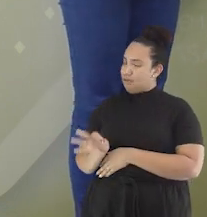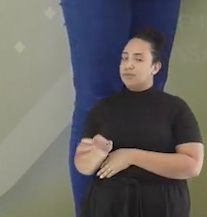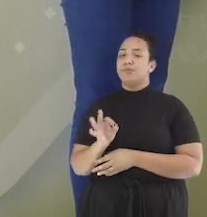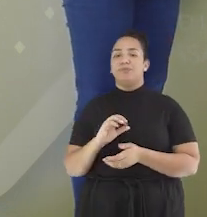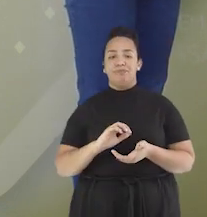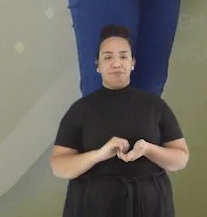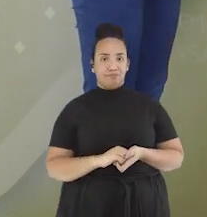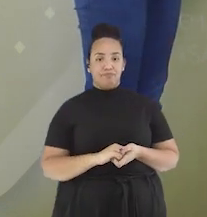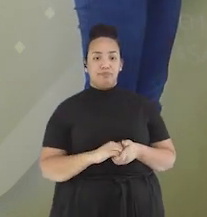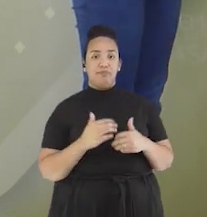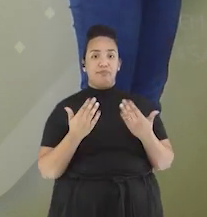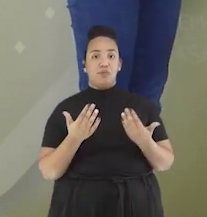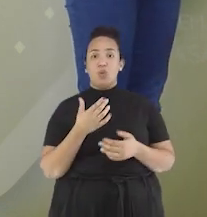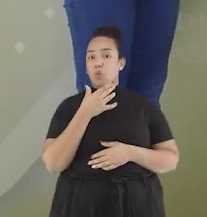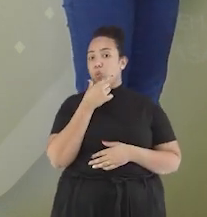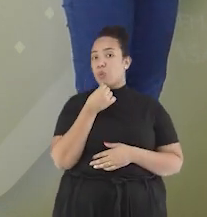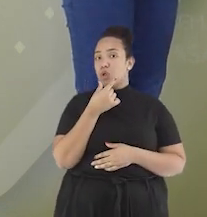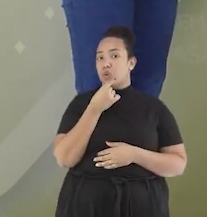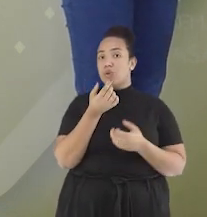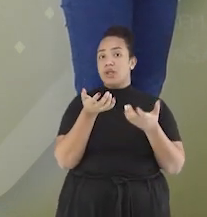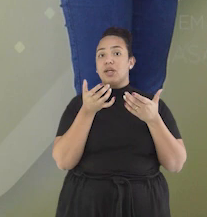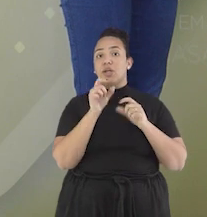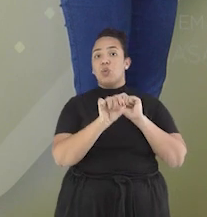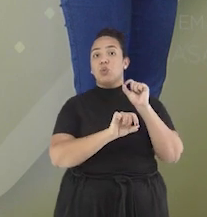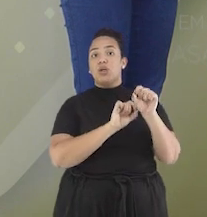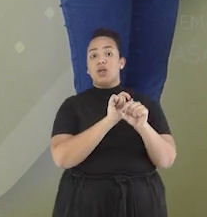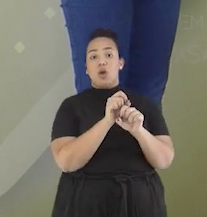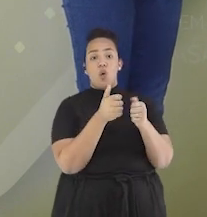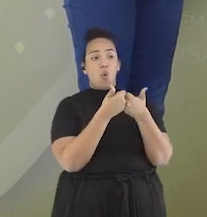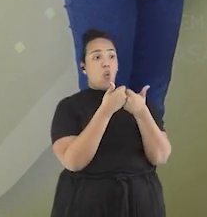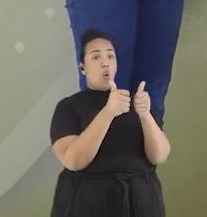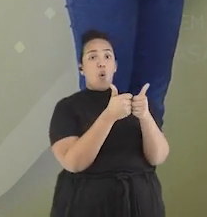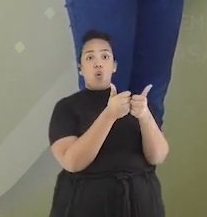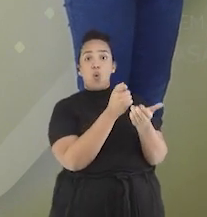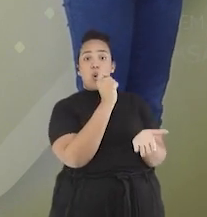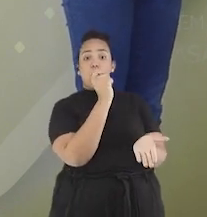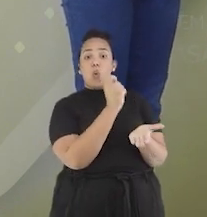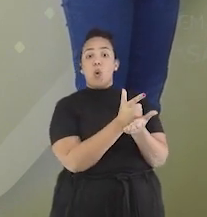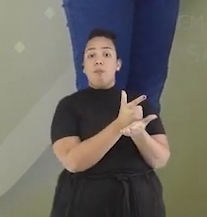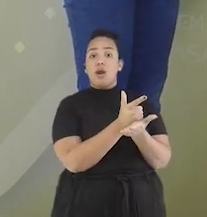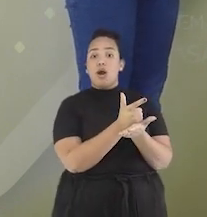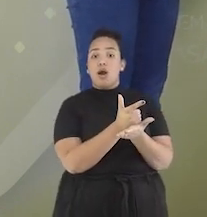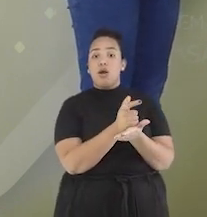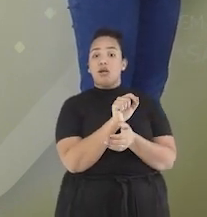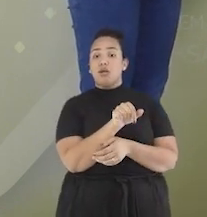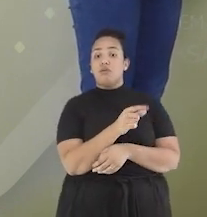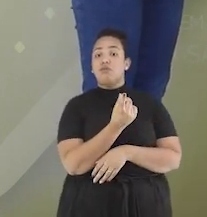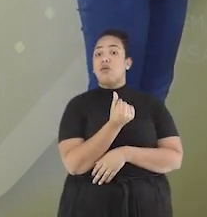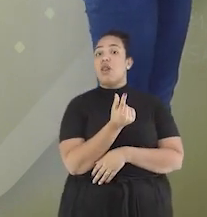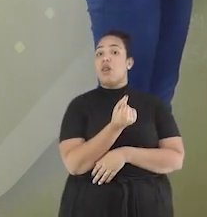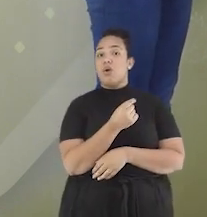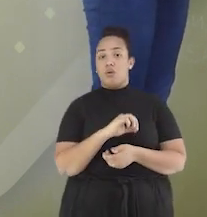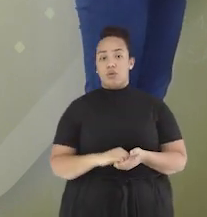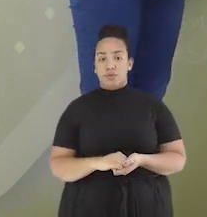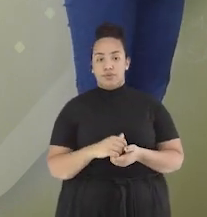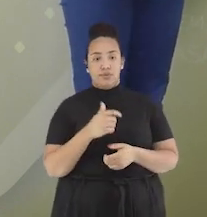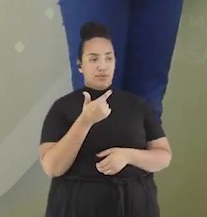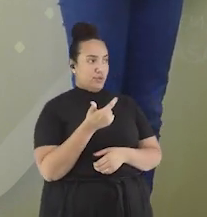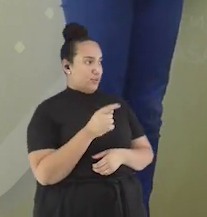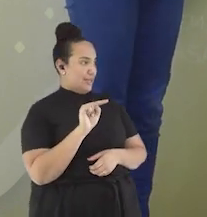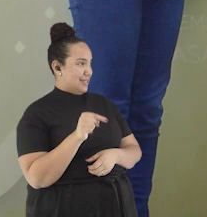texto. Então, o Juquinha, ele queria ir lá, gente. Dá quanto? Quanto que ele queria dar pelo ônibus?